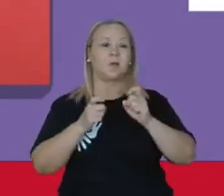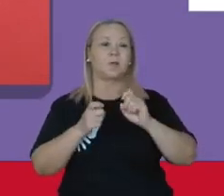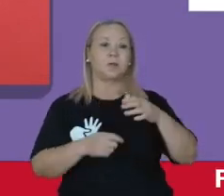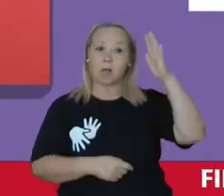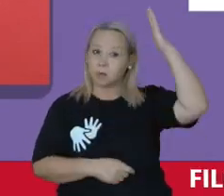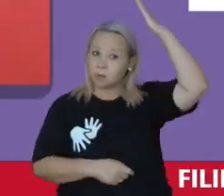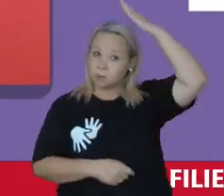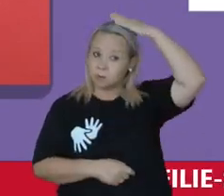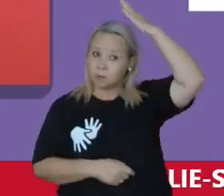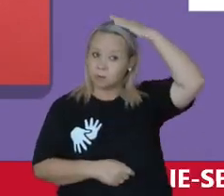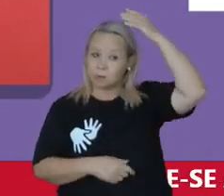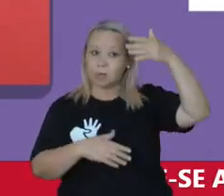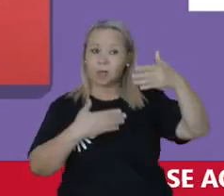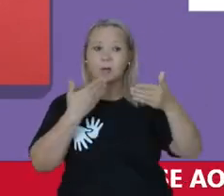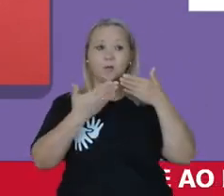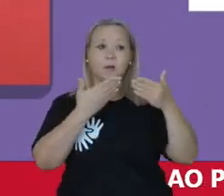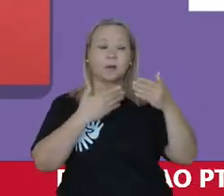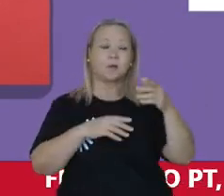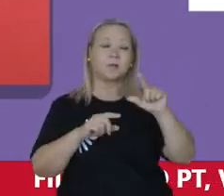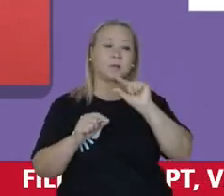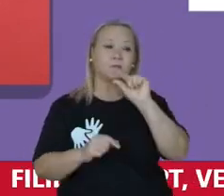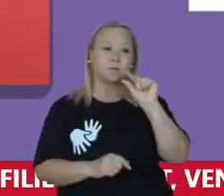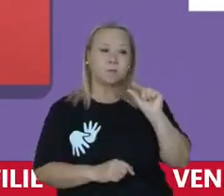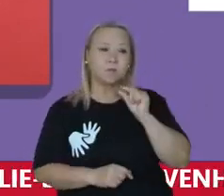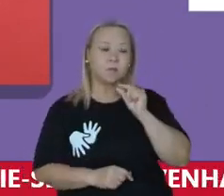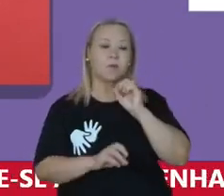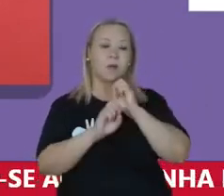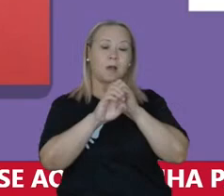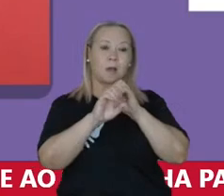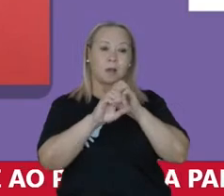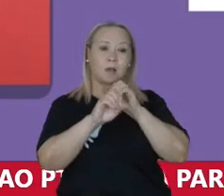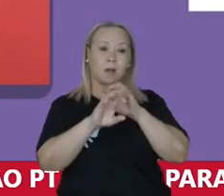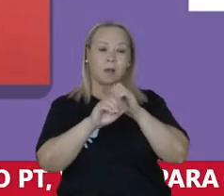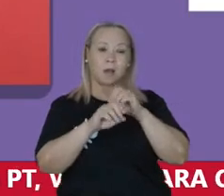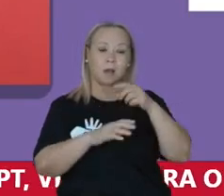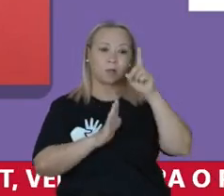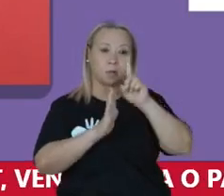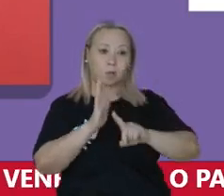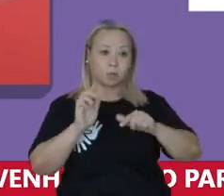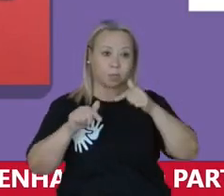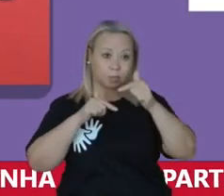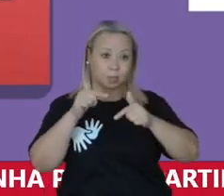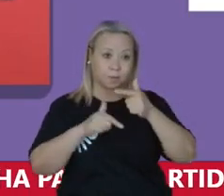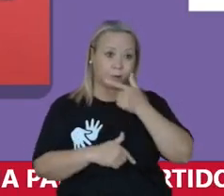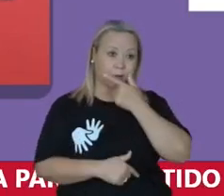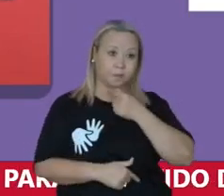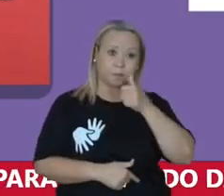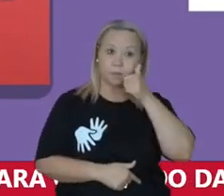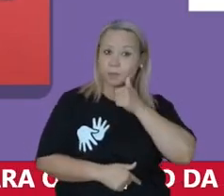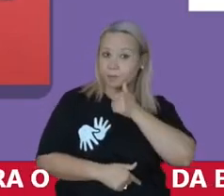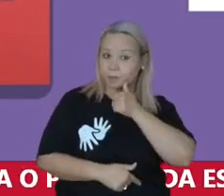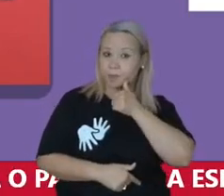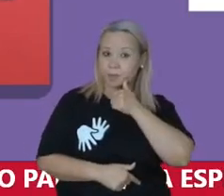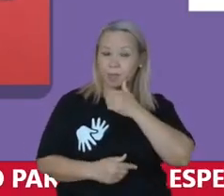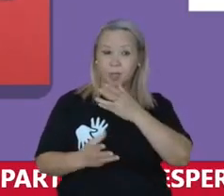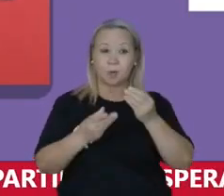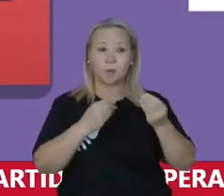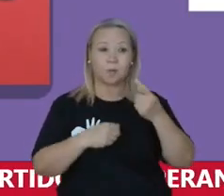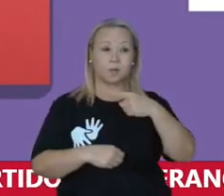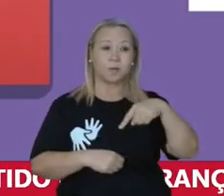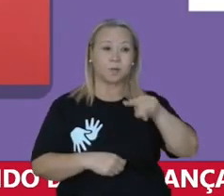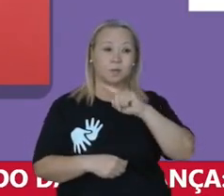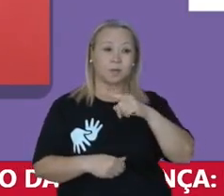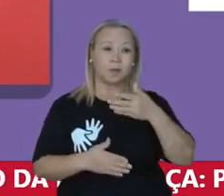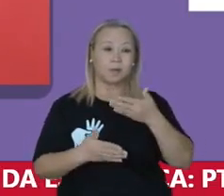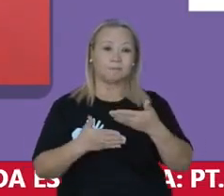conversar um pouco, uma aula sobre o direito dos trabalhadores e das trabalhadoras, muitos deles